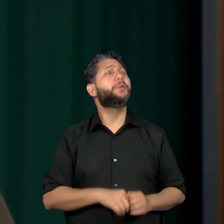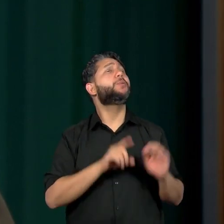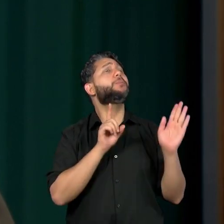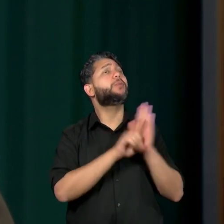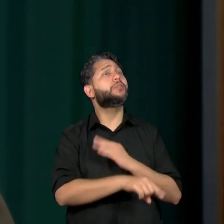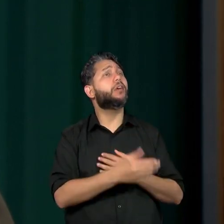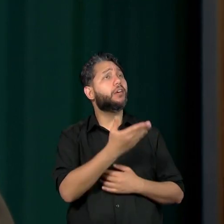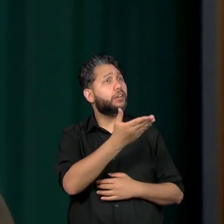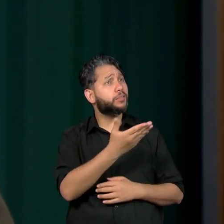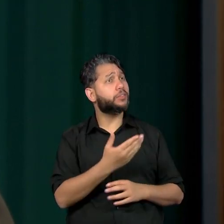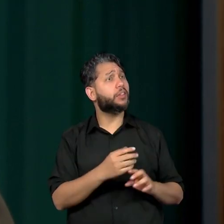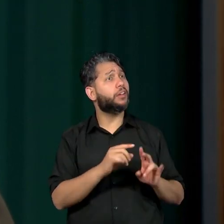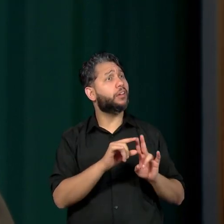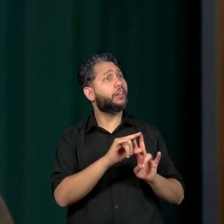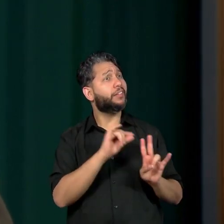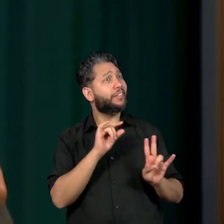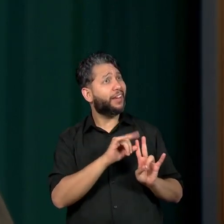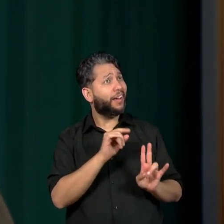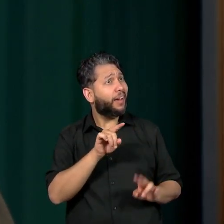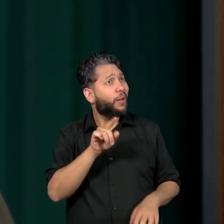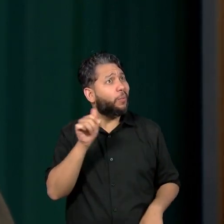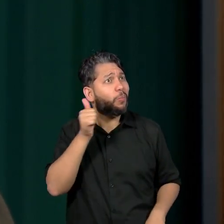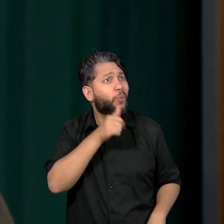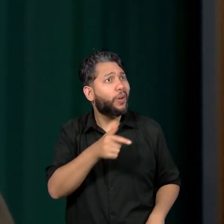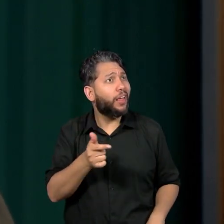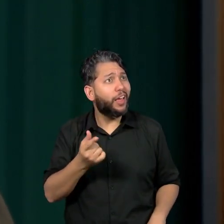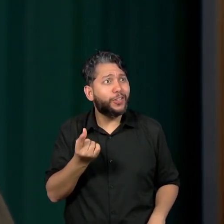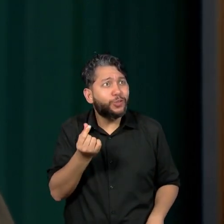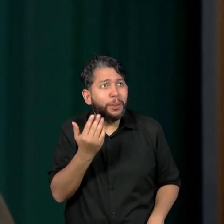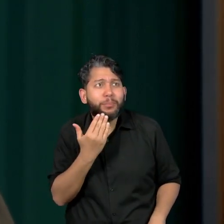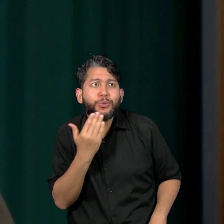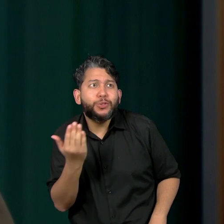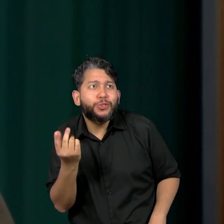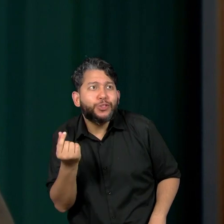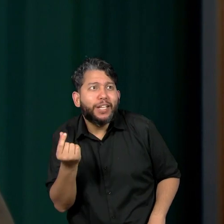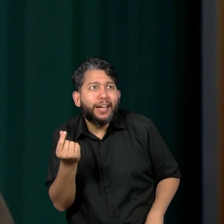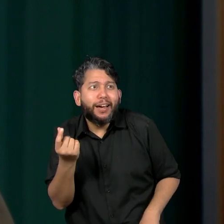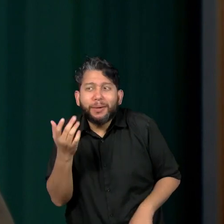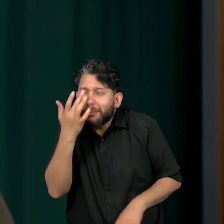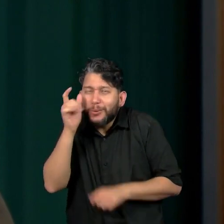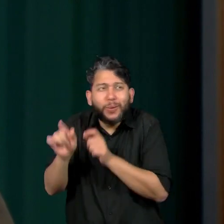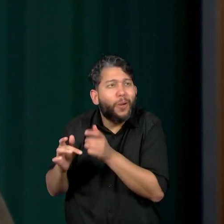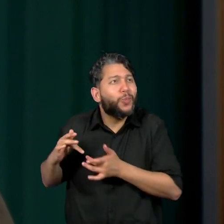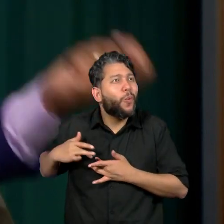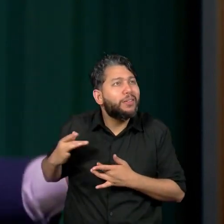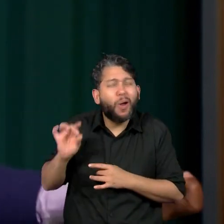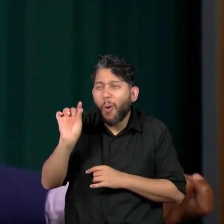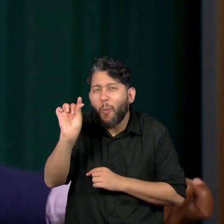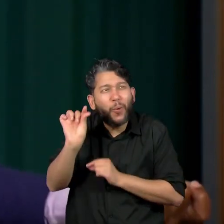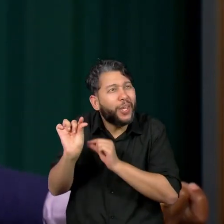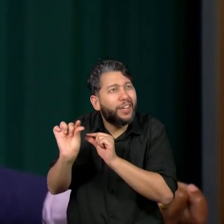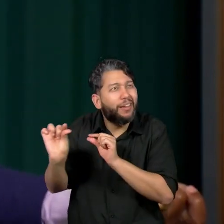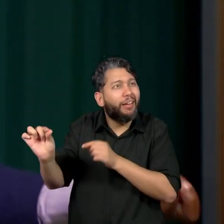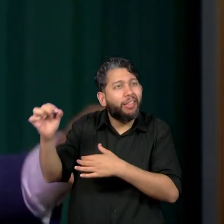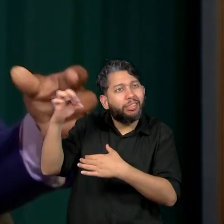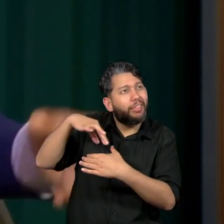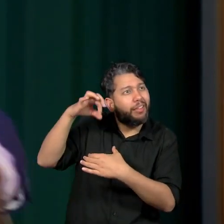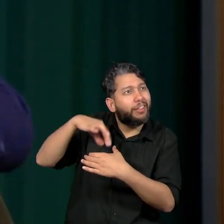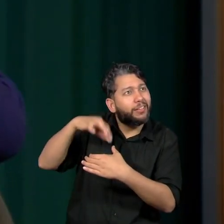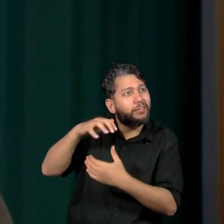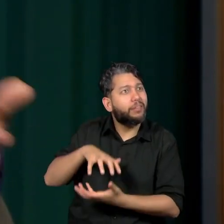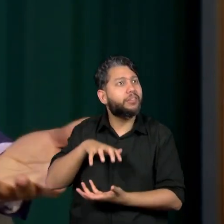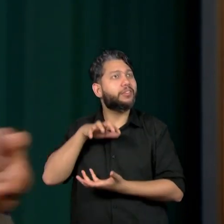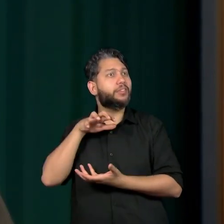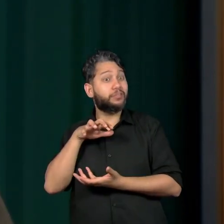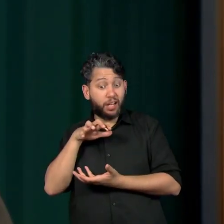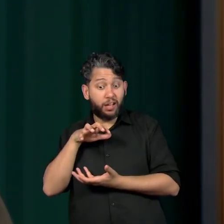hein? Uma vaquinha que leva a gente para o Vale do Silício, que volta para o Vale do Silêncio